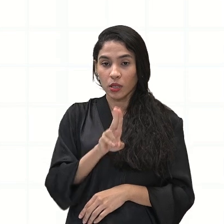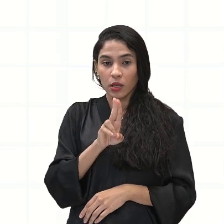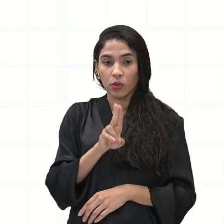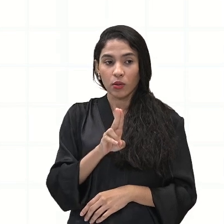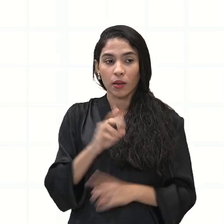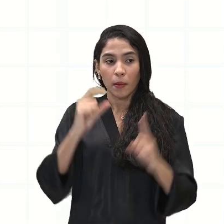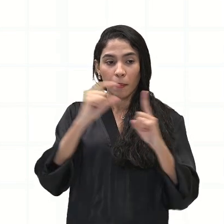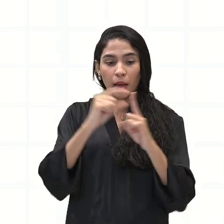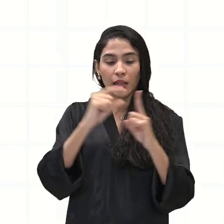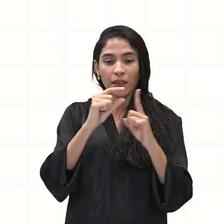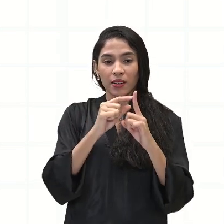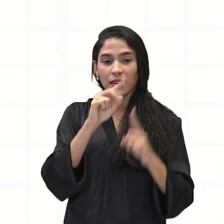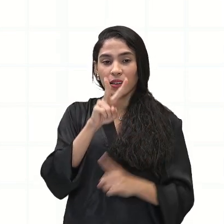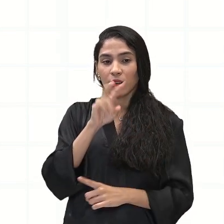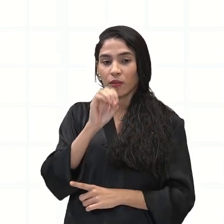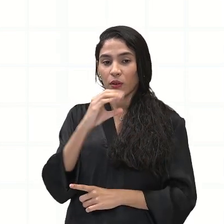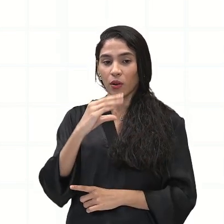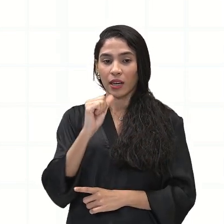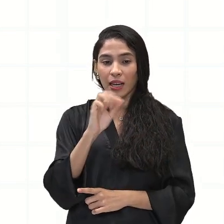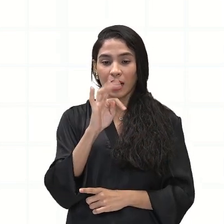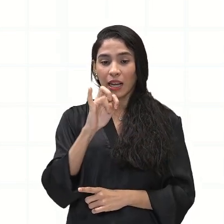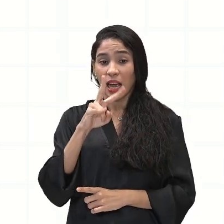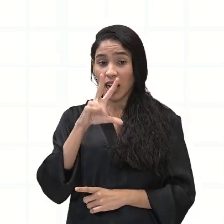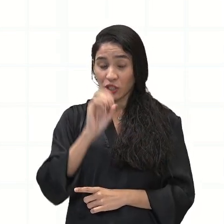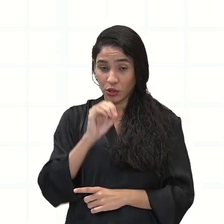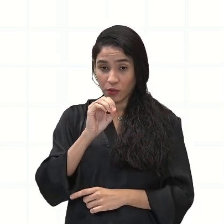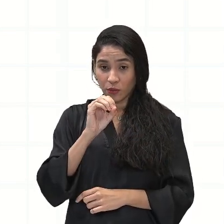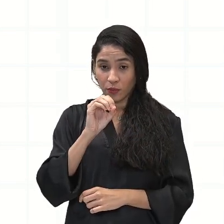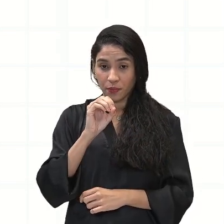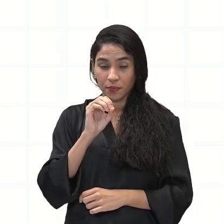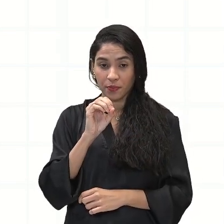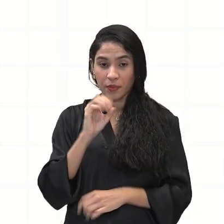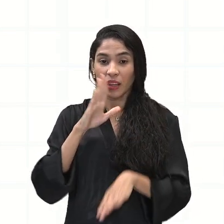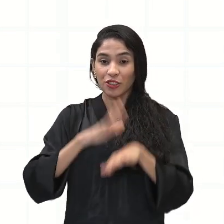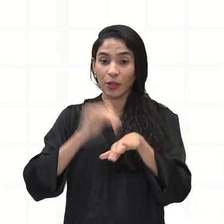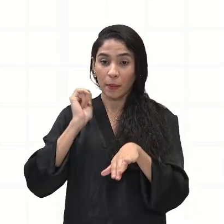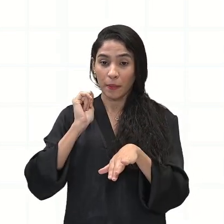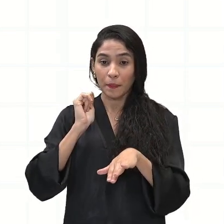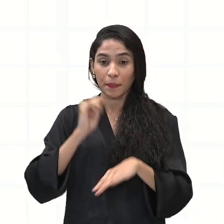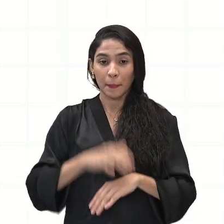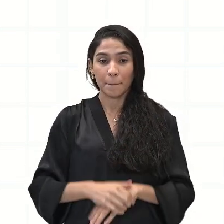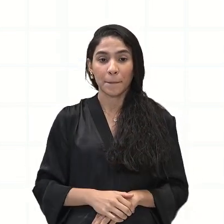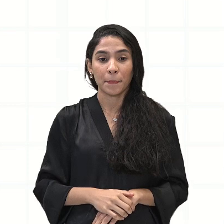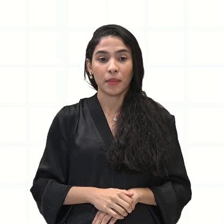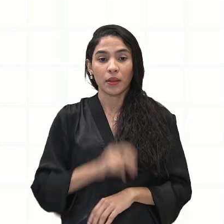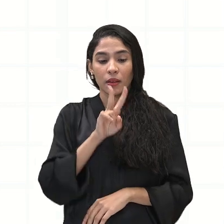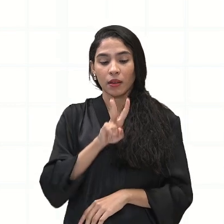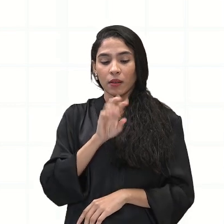vocativo, né? Ele está usando aí o vocativo.